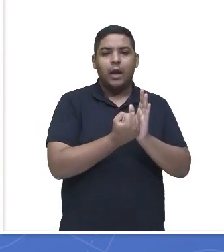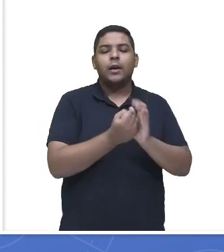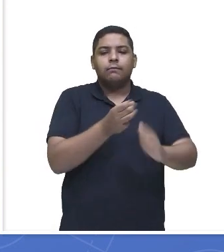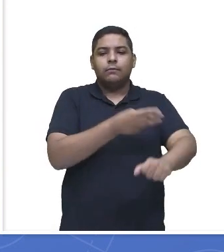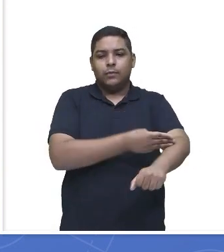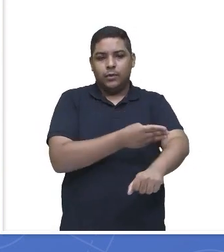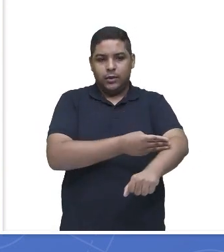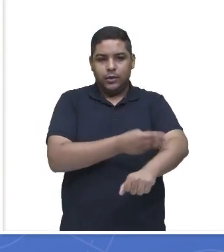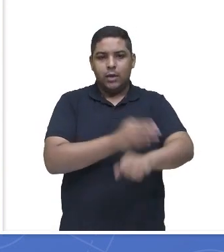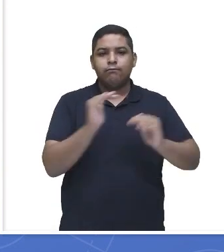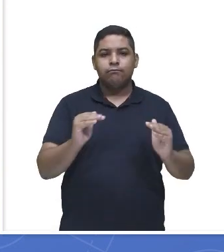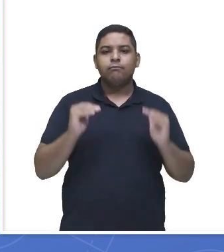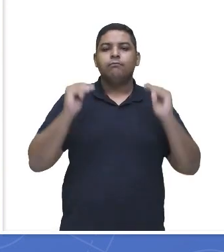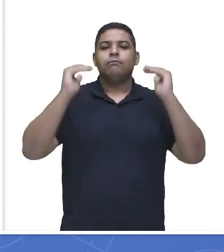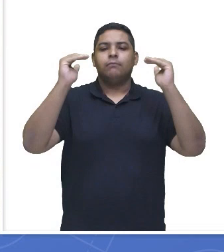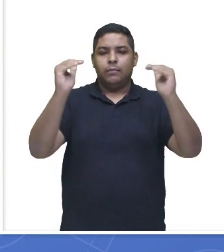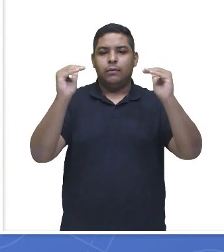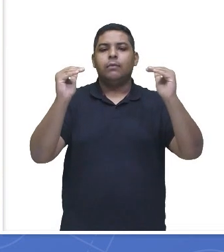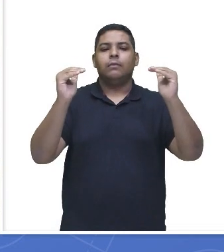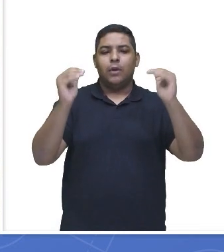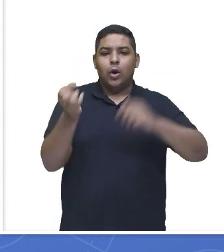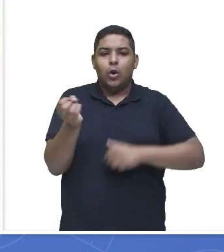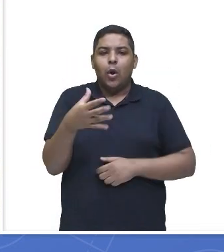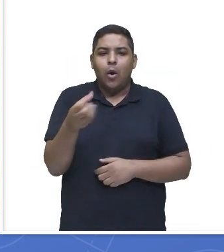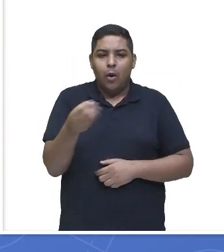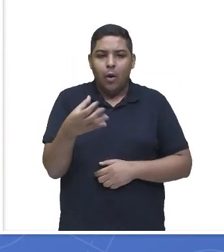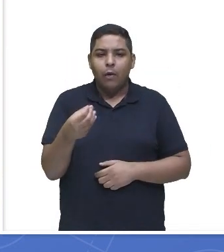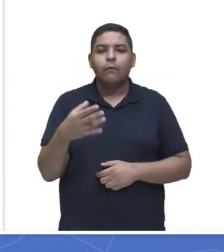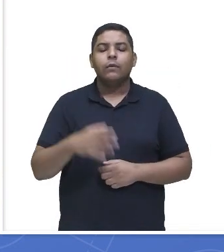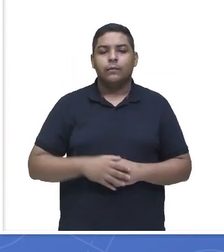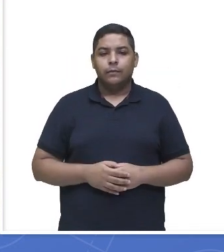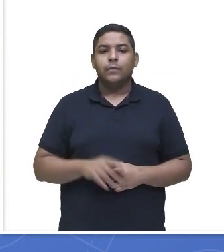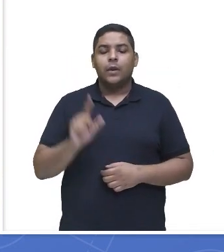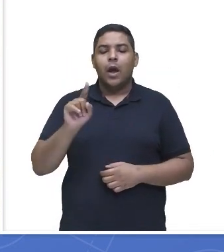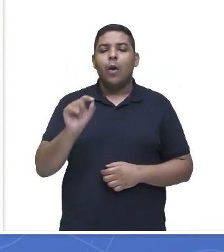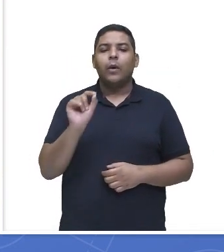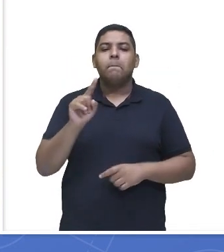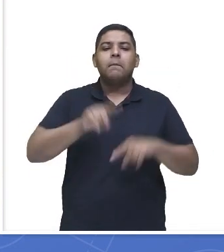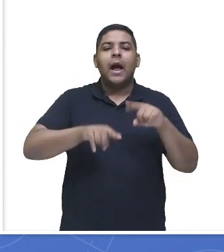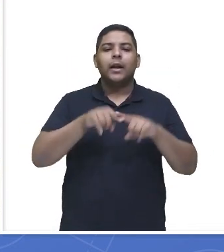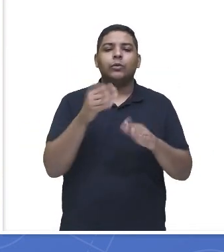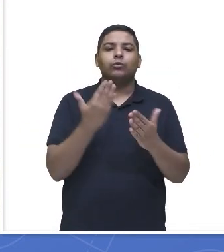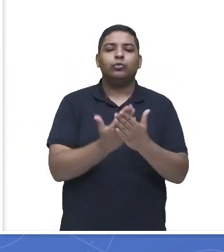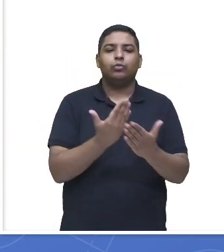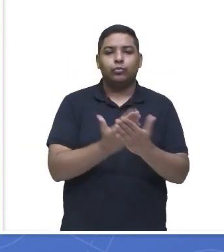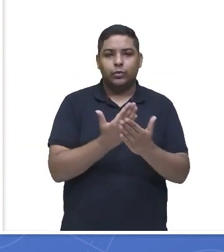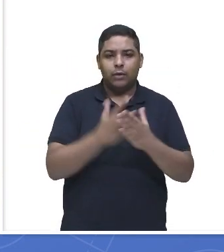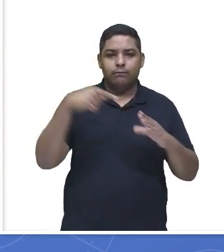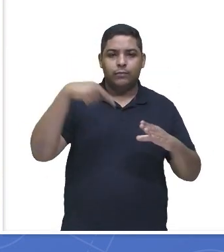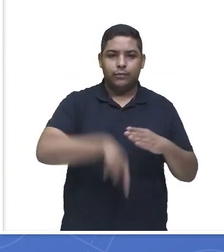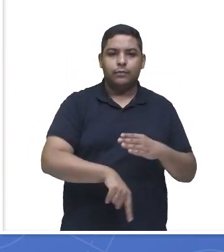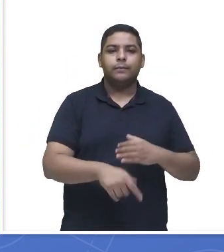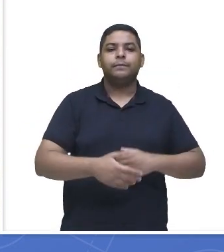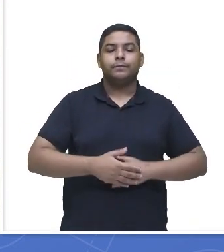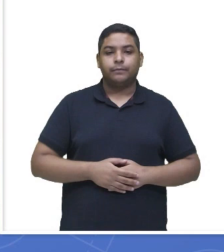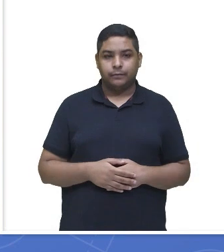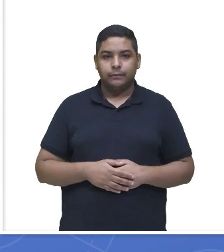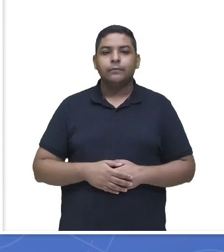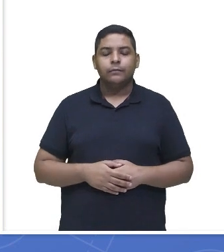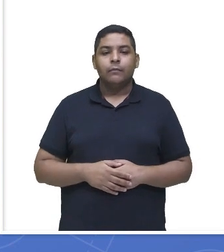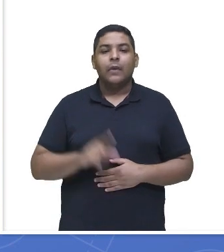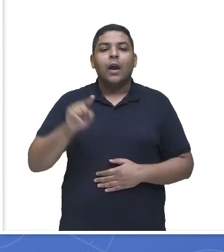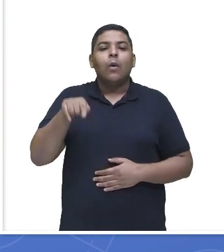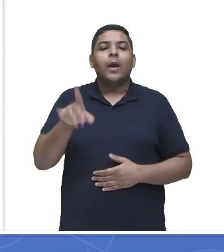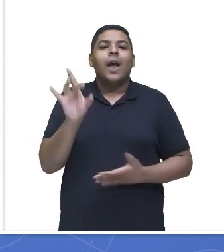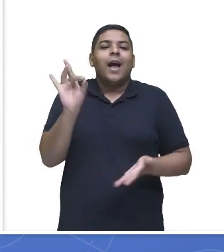humanidade a um novo status como grande objeto de estudo. Perfeito? E o racionalismo e o empirismo, duas